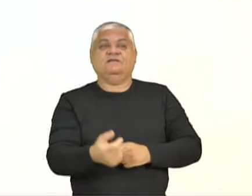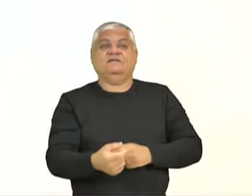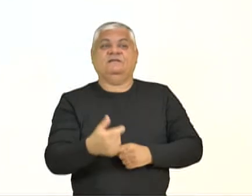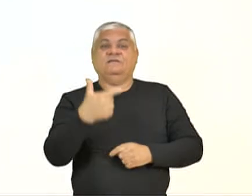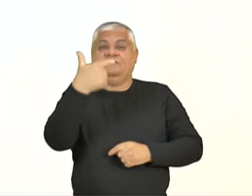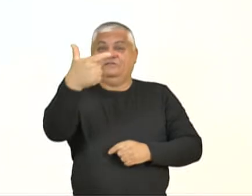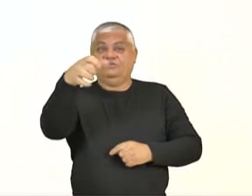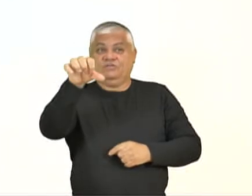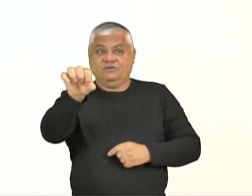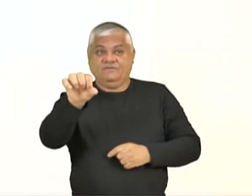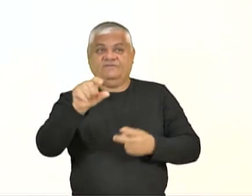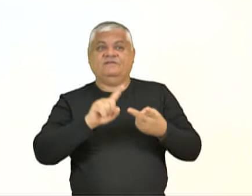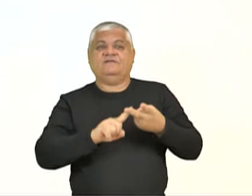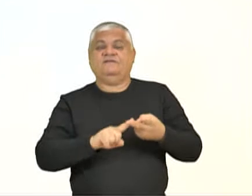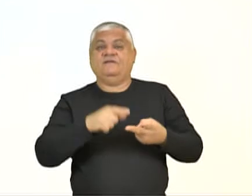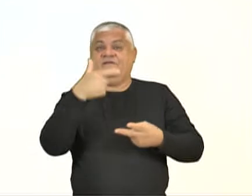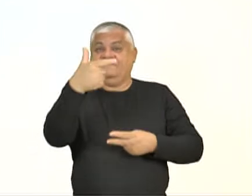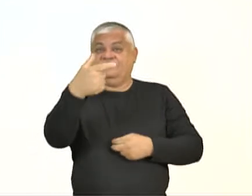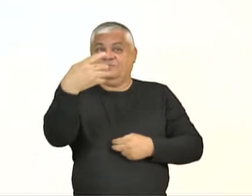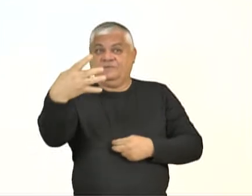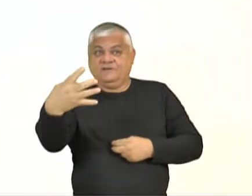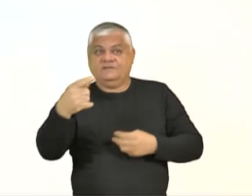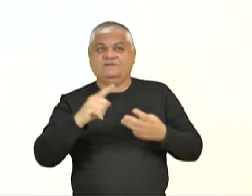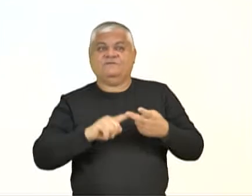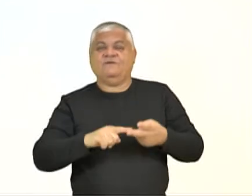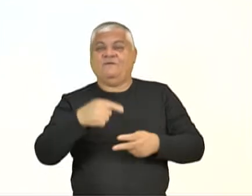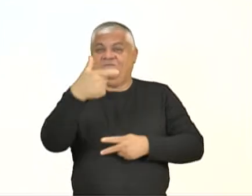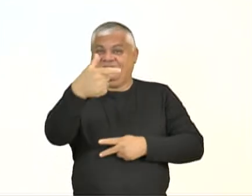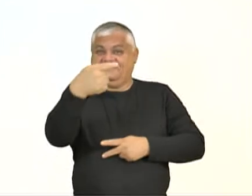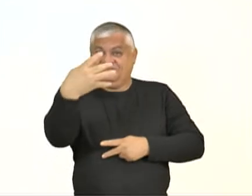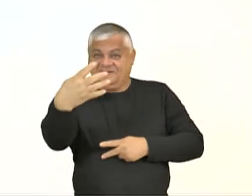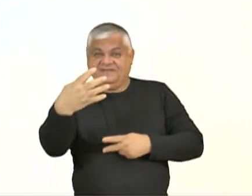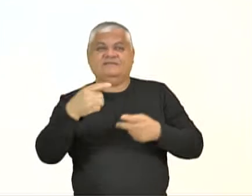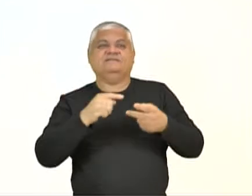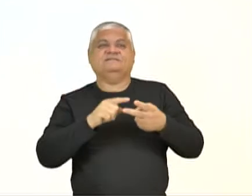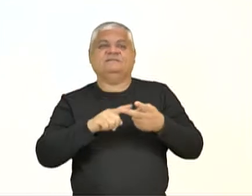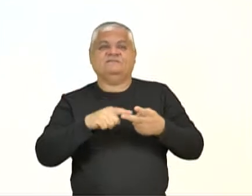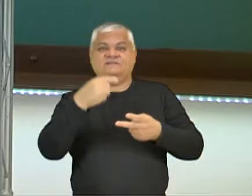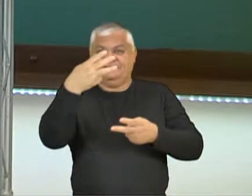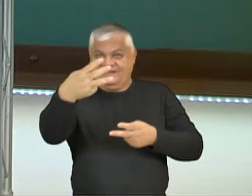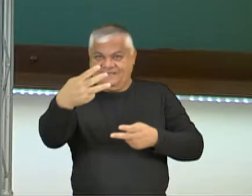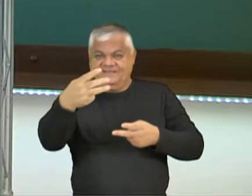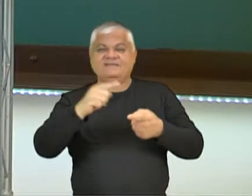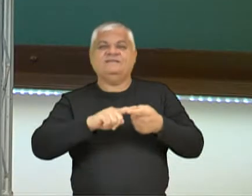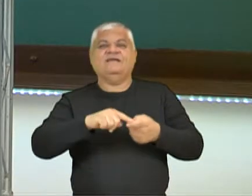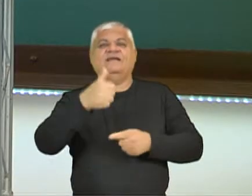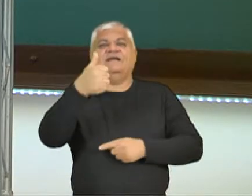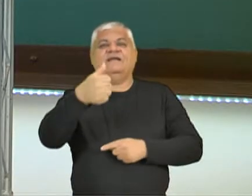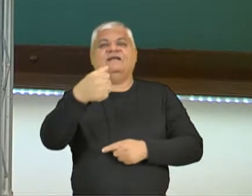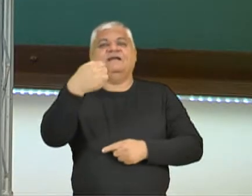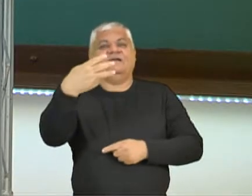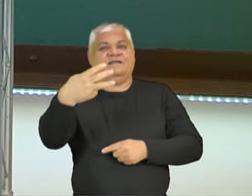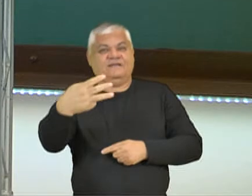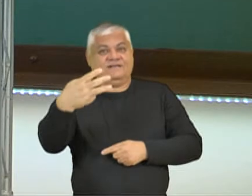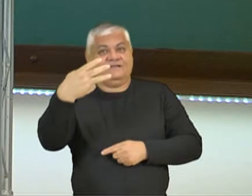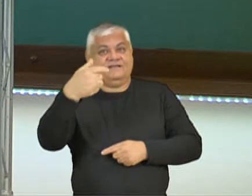82, 29, 24, 23, ó, tá aqui, ó, somando.